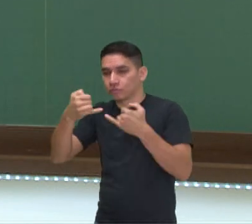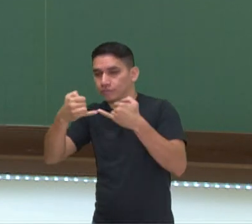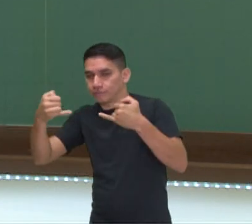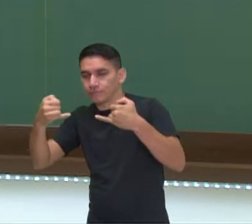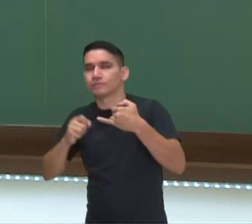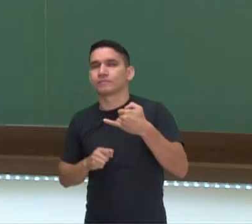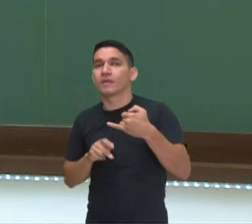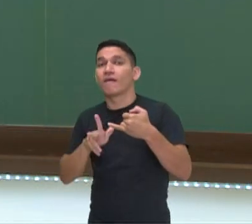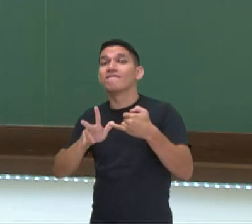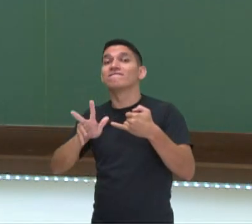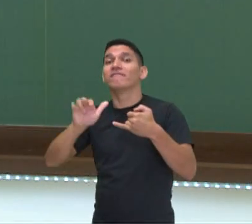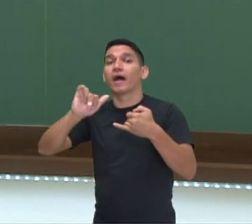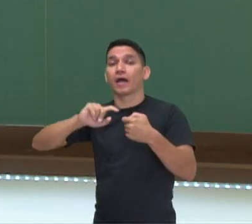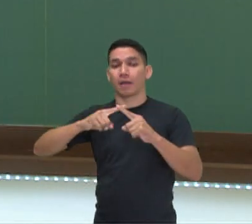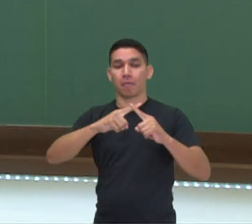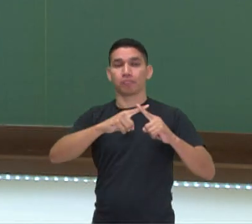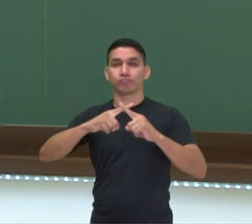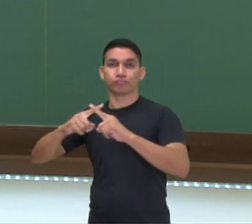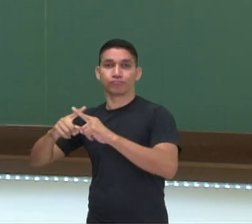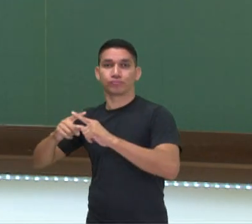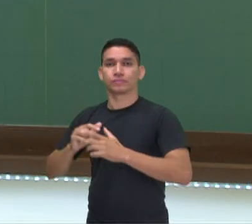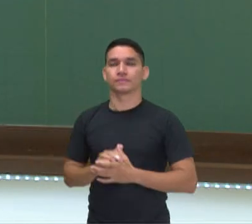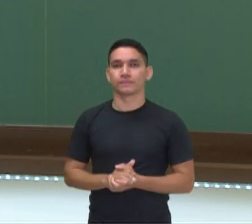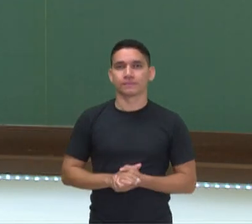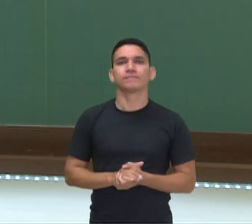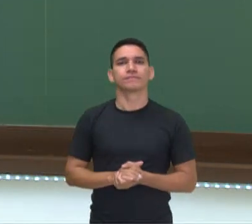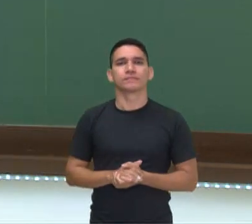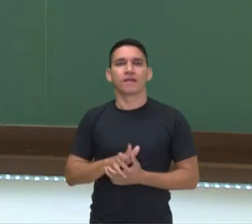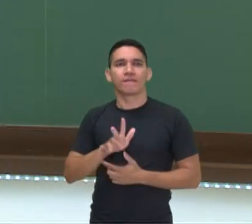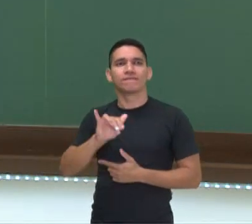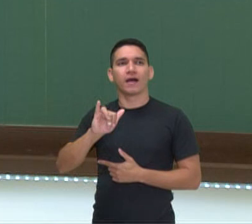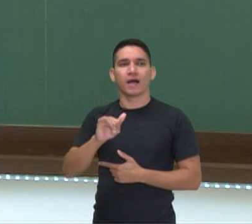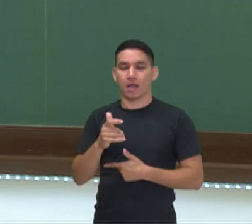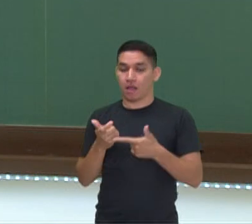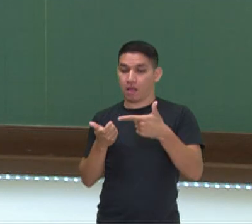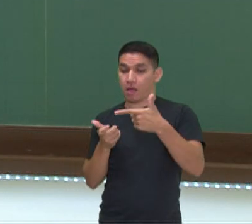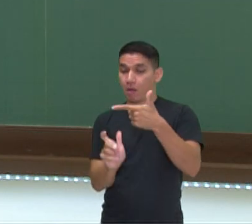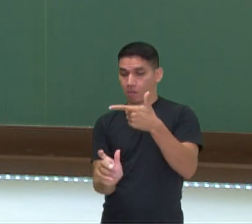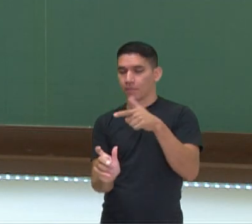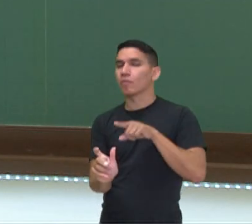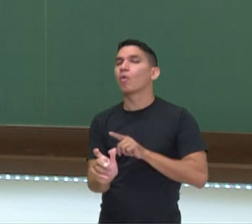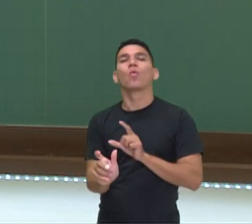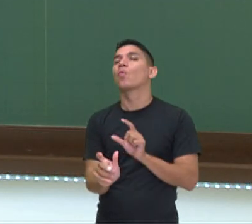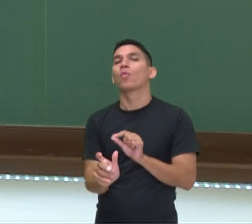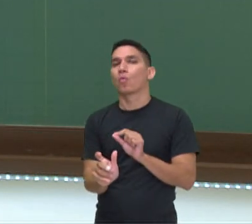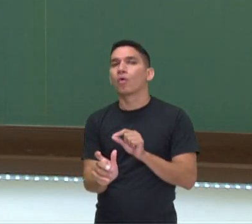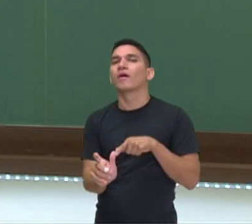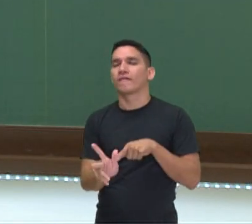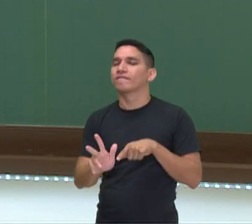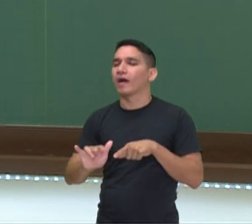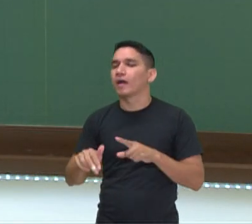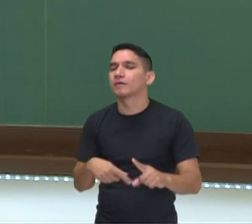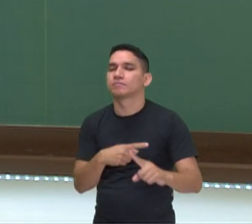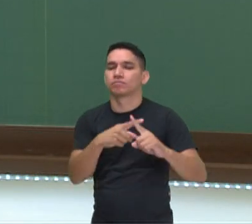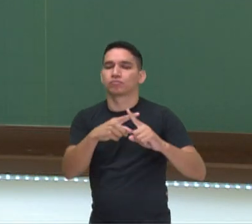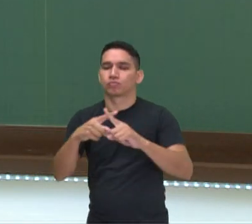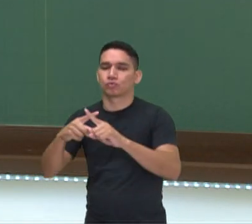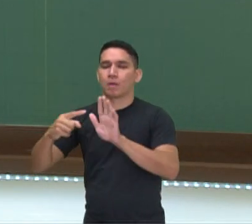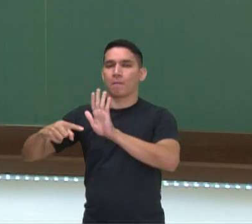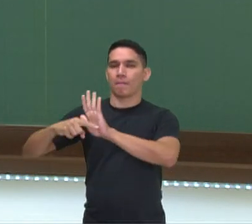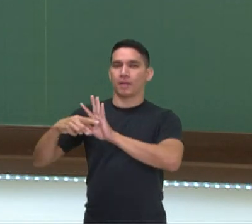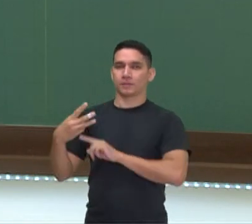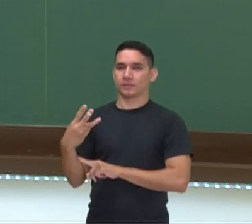e vocês vão fazer a multiplicação é vou pegar o resultado que deu aqui vamos explicar por menos três